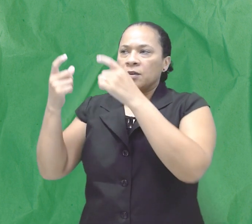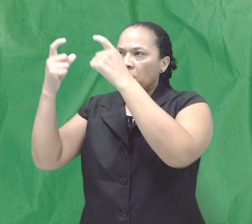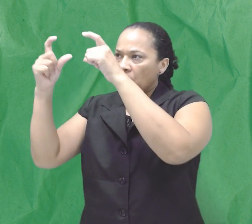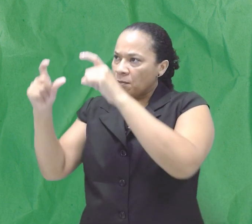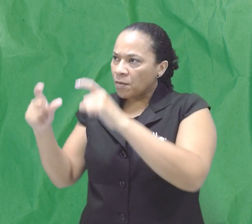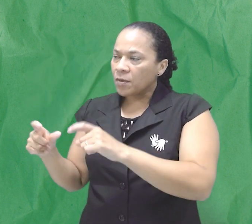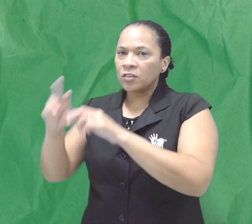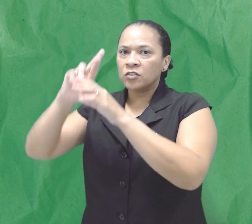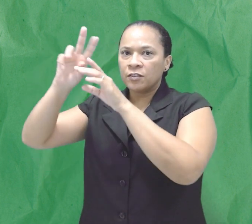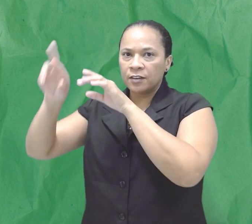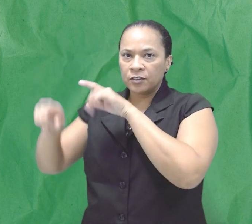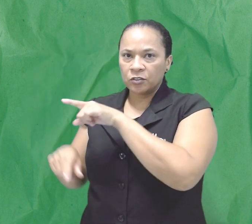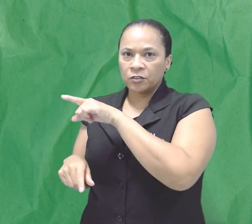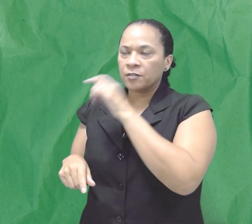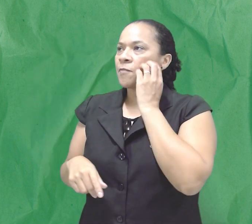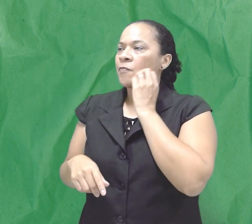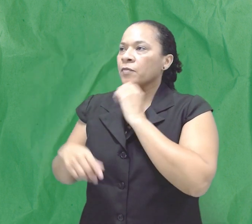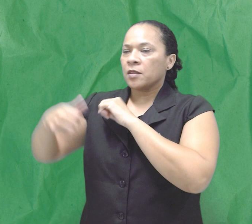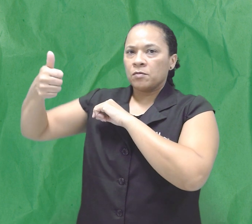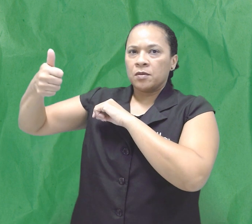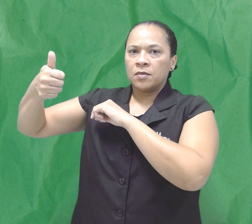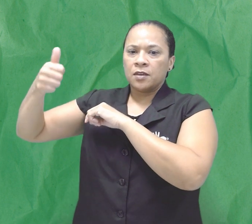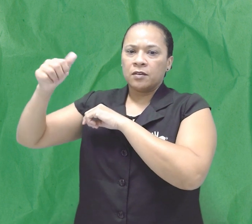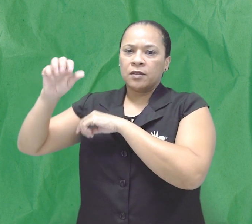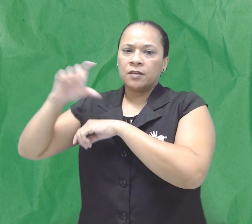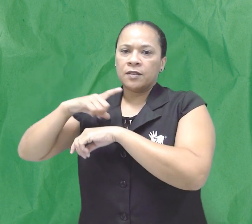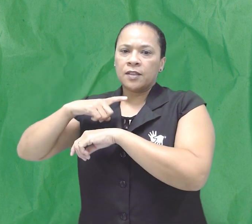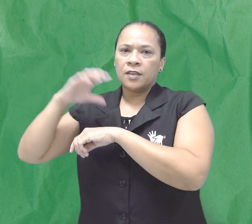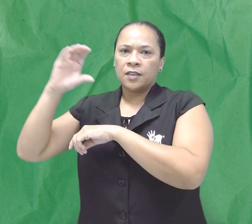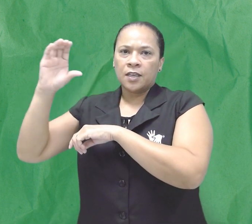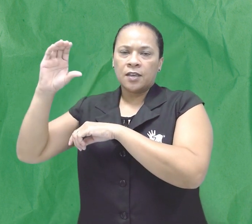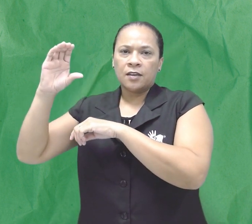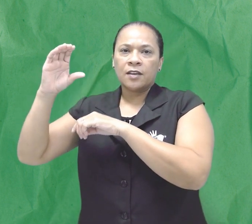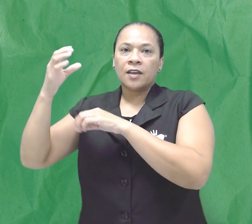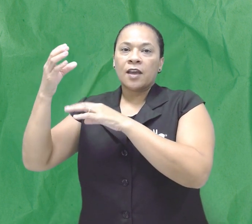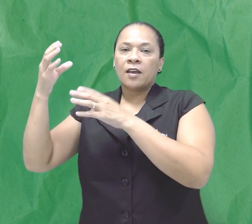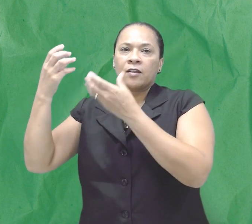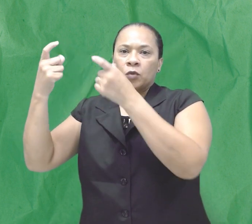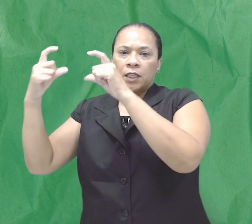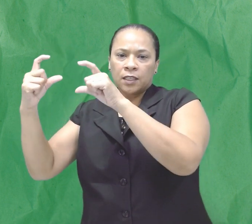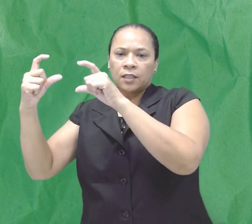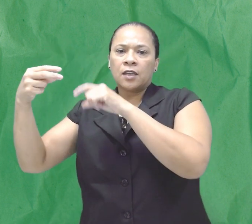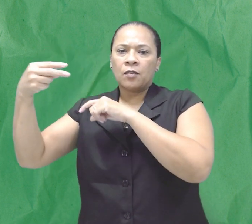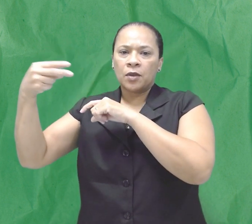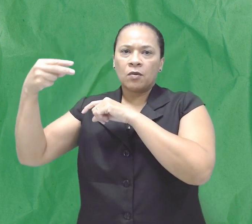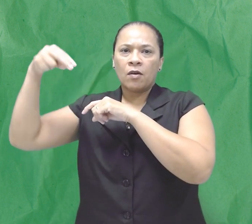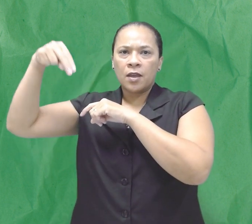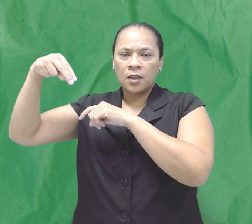unidades diferentes, temos uma primeira aqui, C, que expressa concentração igual ao número de mols do